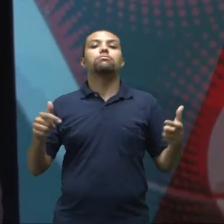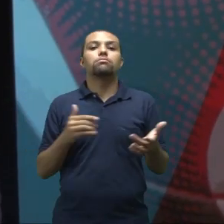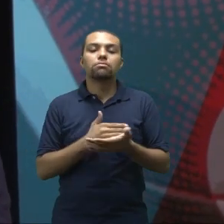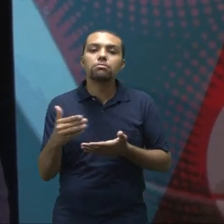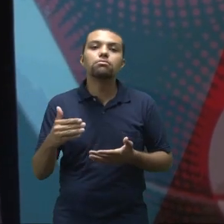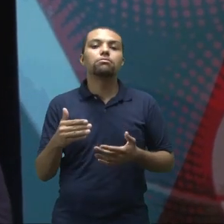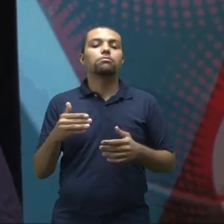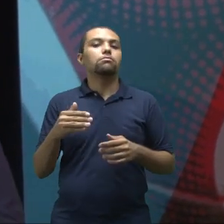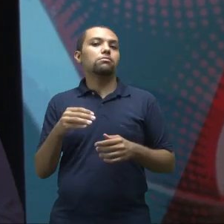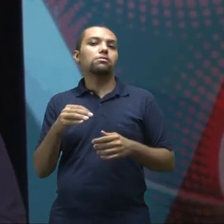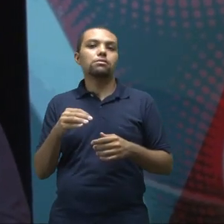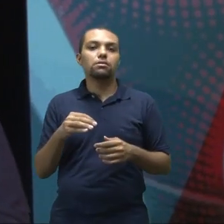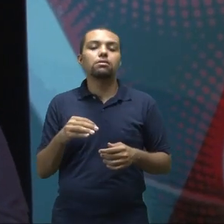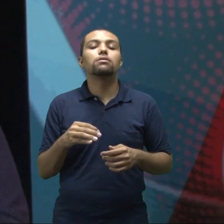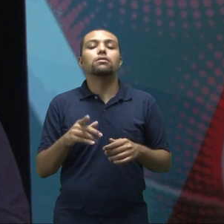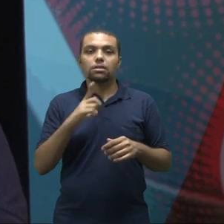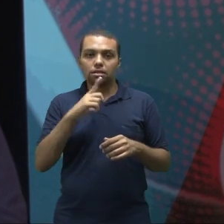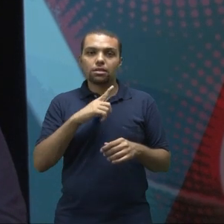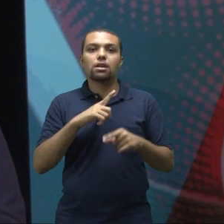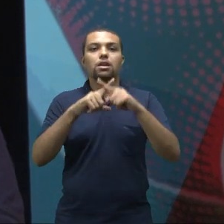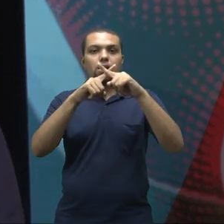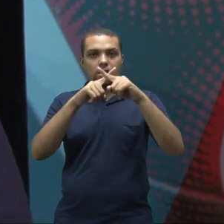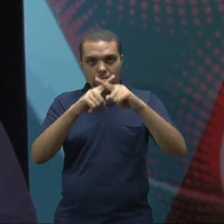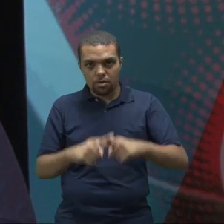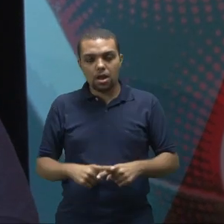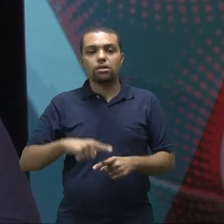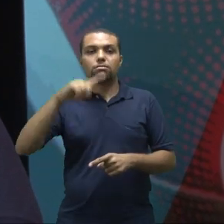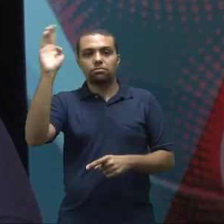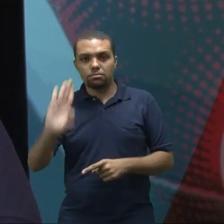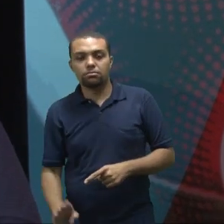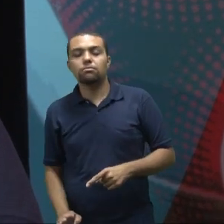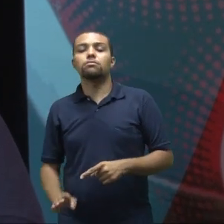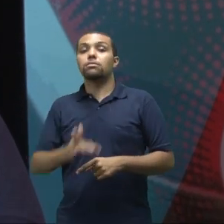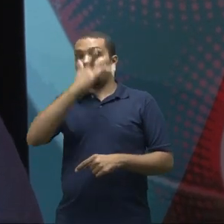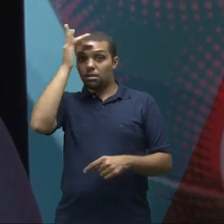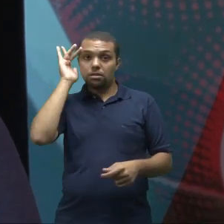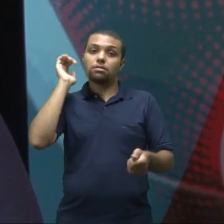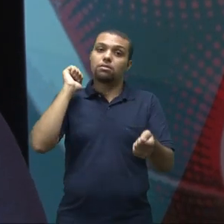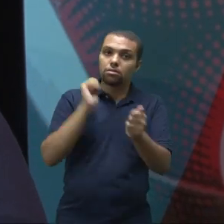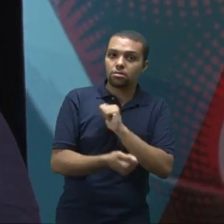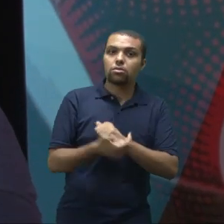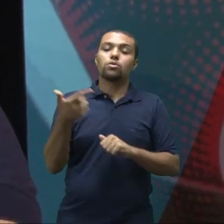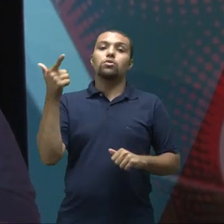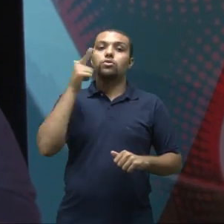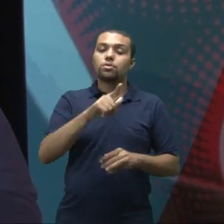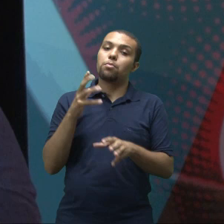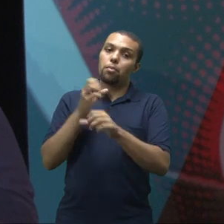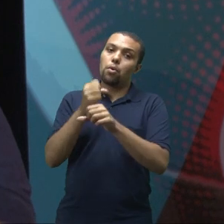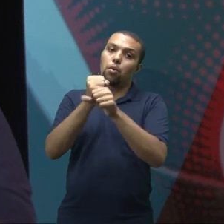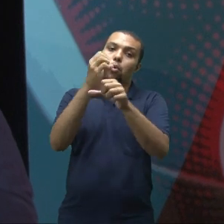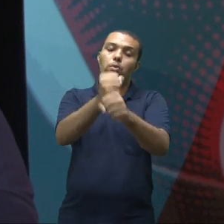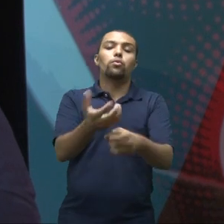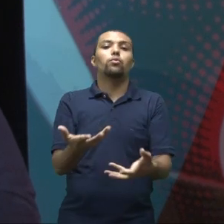e daí quando vai para os torneios, tem-se os campeonatos nacionais, né? Os atletas vão